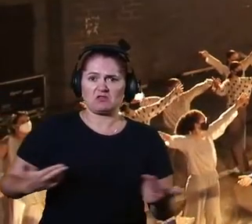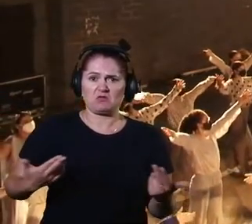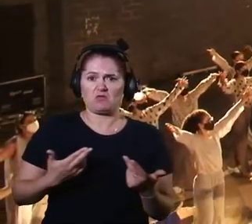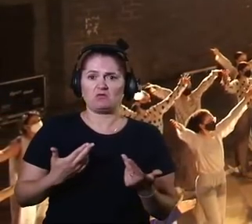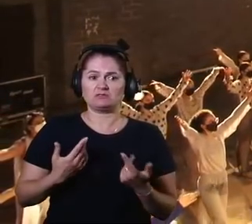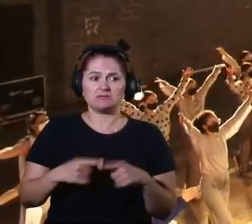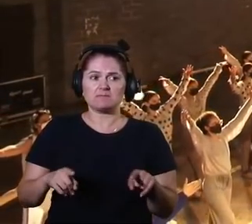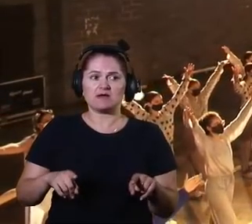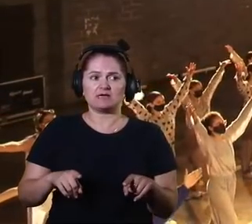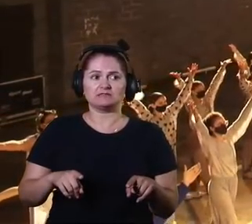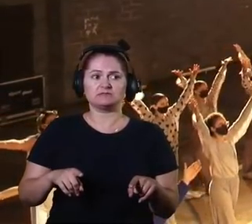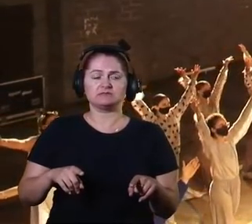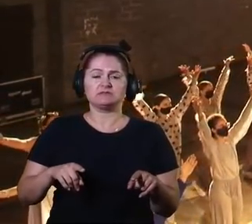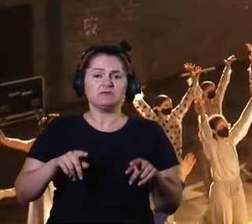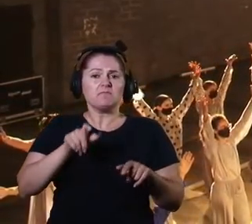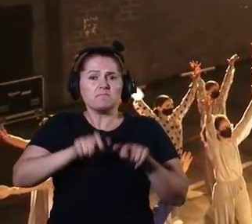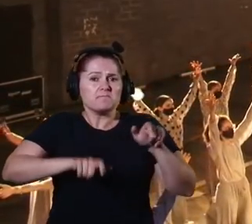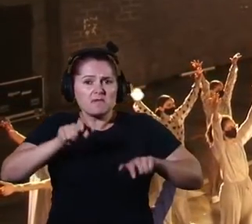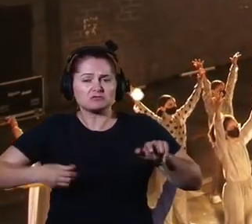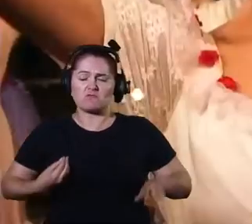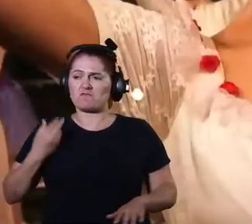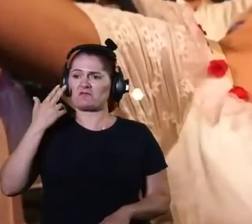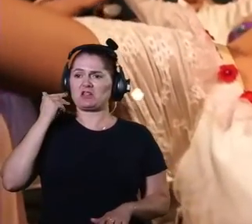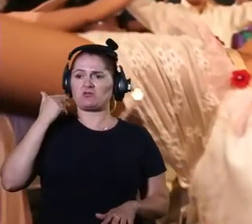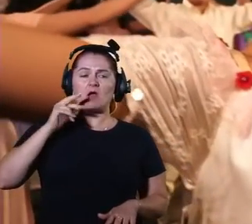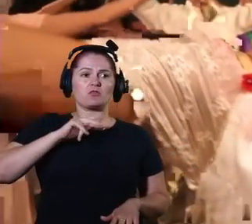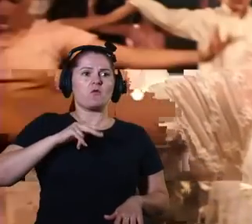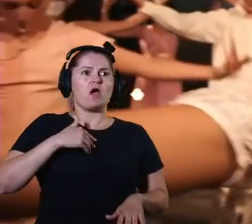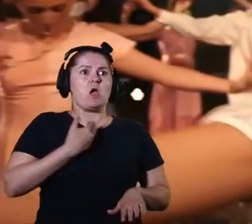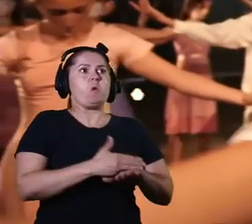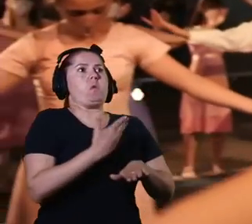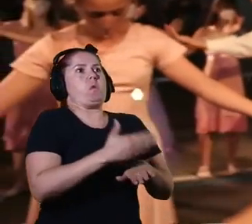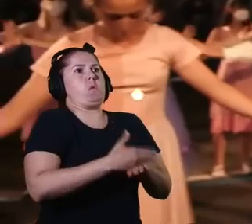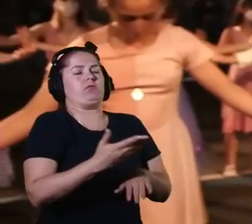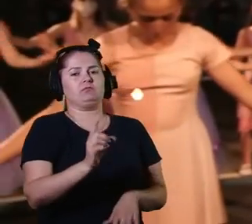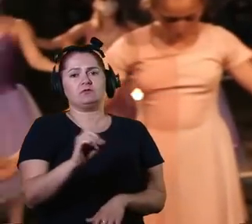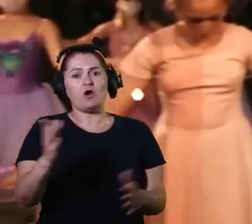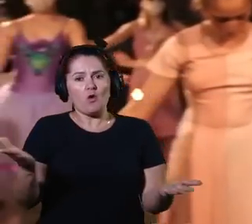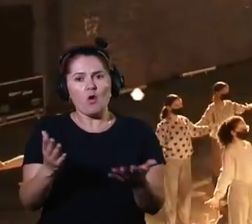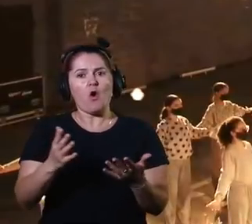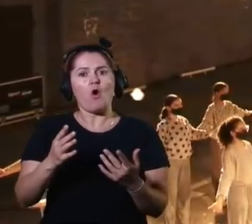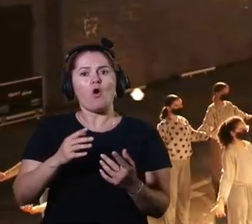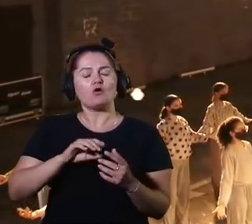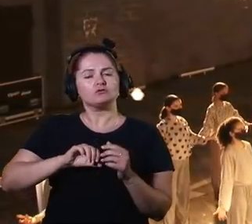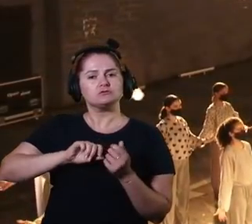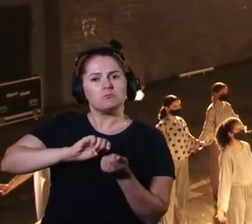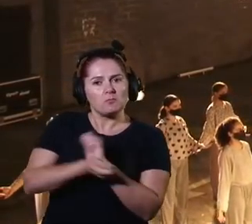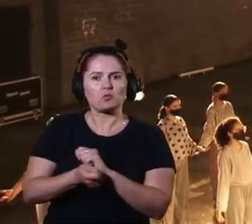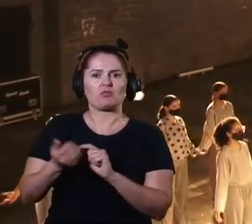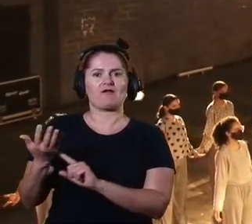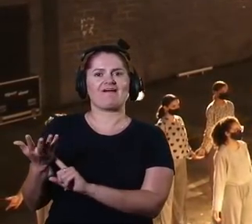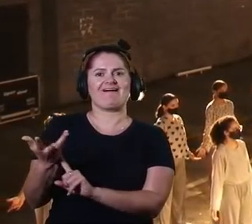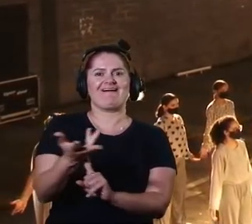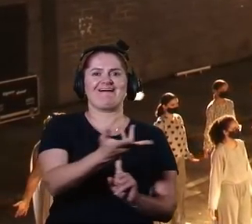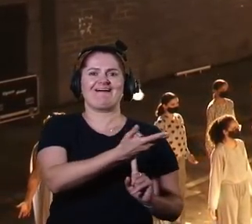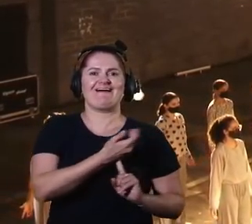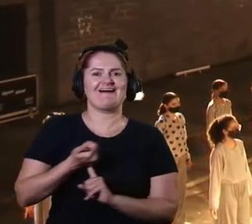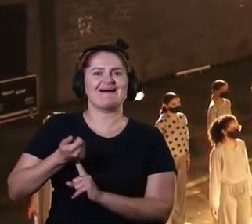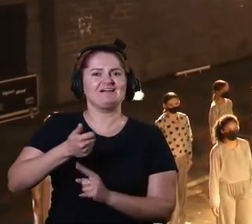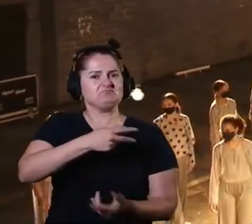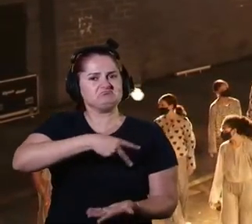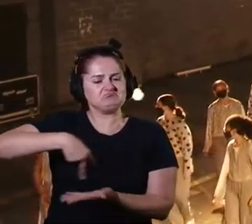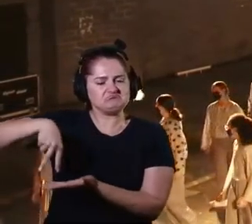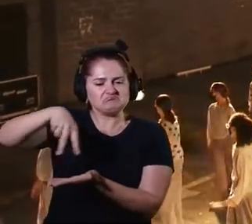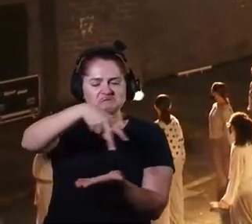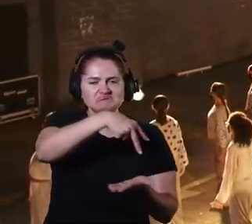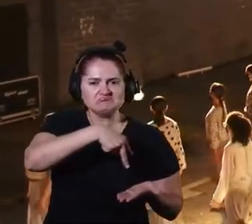mas são pessoas do dia a dia que vivem a sua vida normalmente e hoje estão artisticamente nos proporcionando esse momento de muita